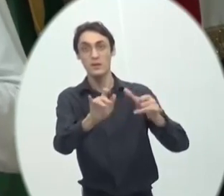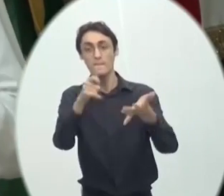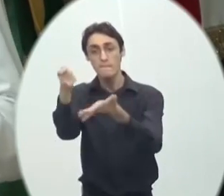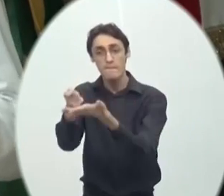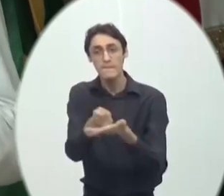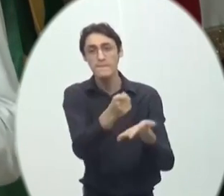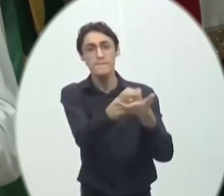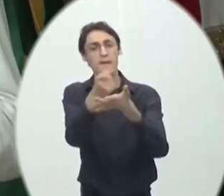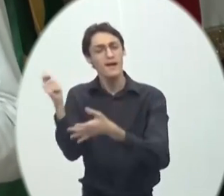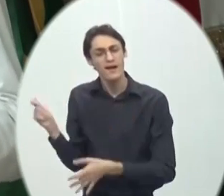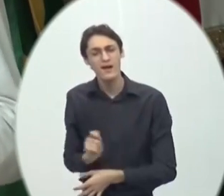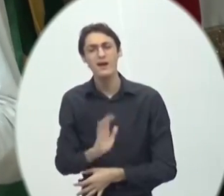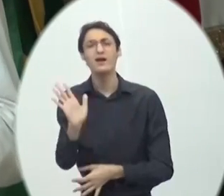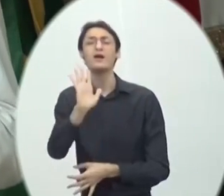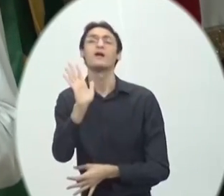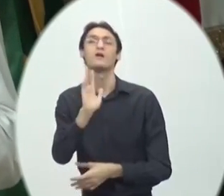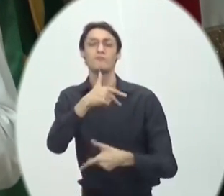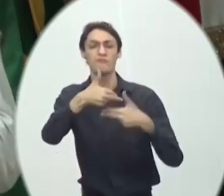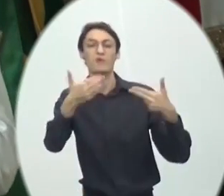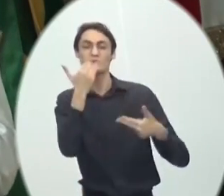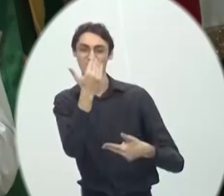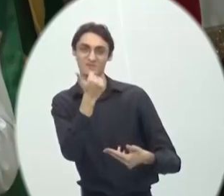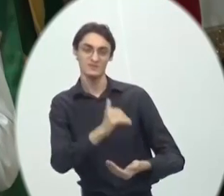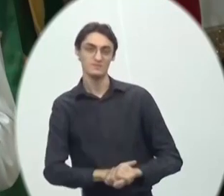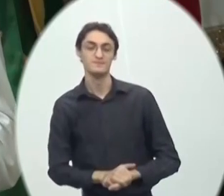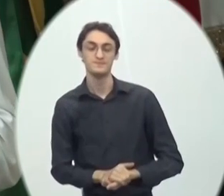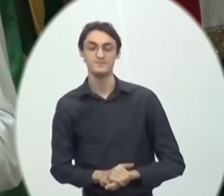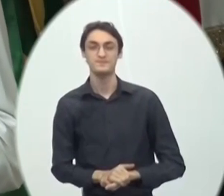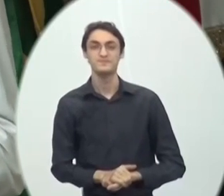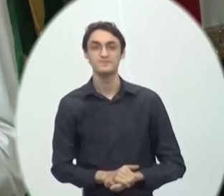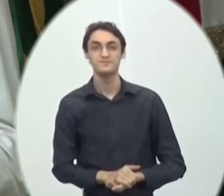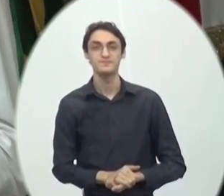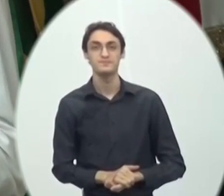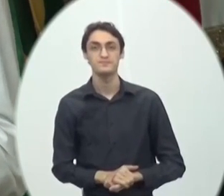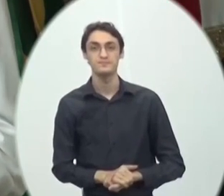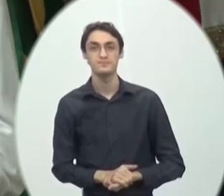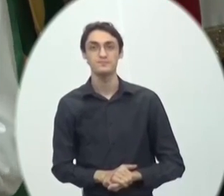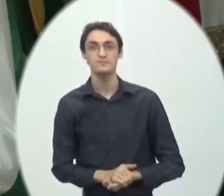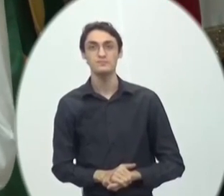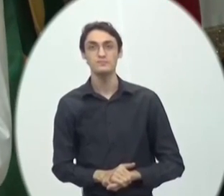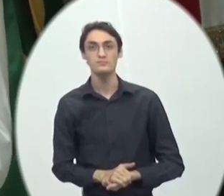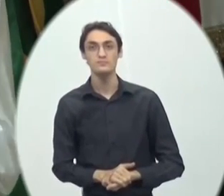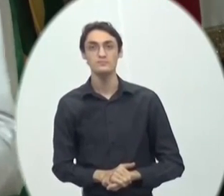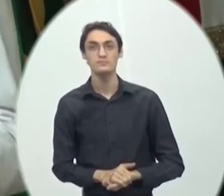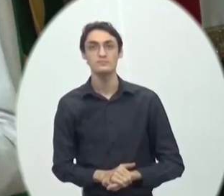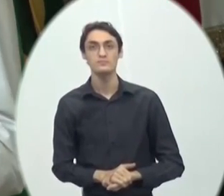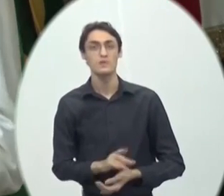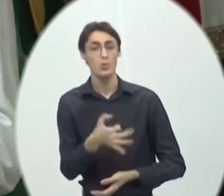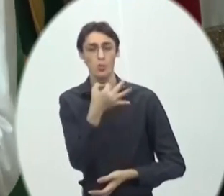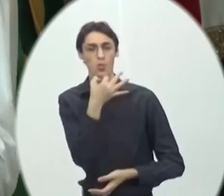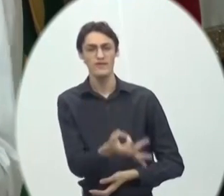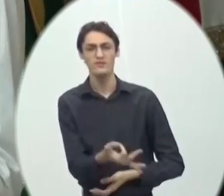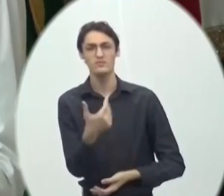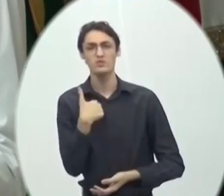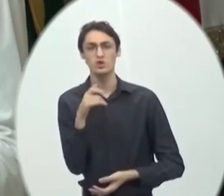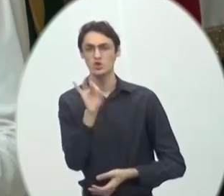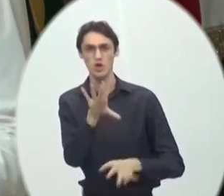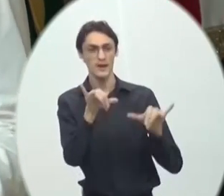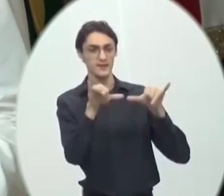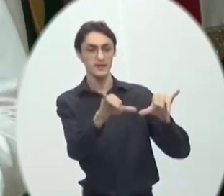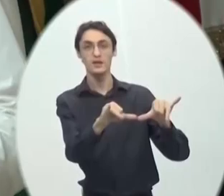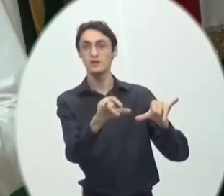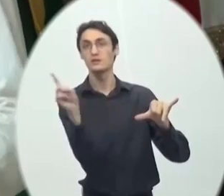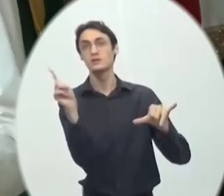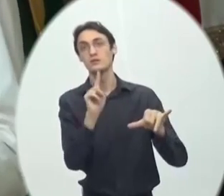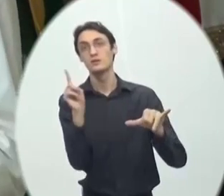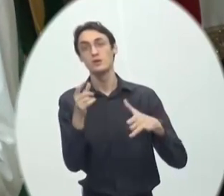das nossas mercadorias no supermercado, vereador Camisa. Que realmente está é um absurdo. Não é só supermercado, mas eu vim